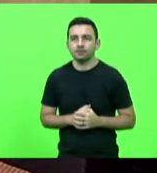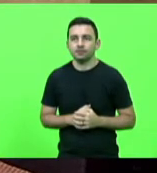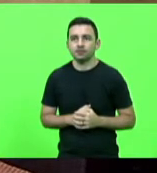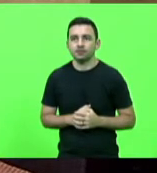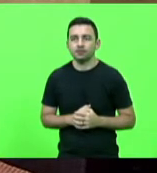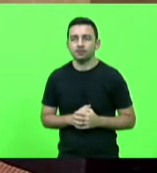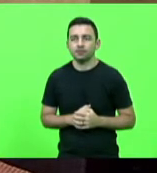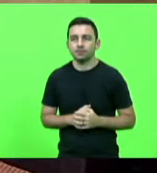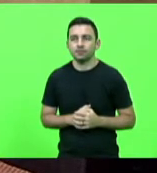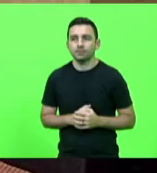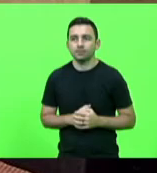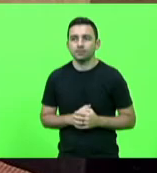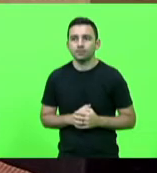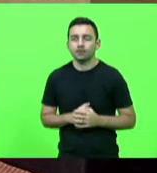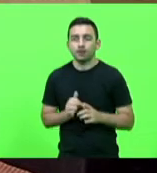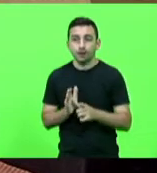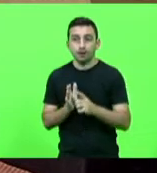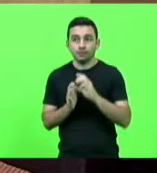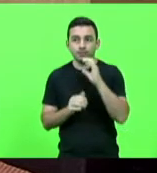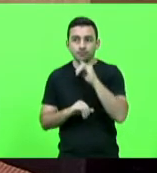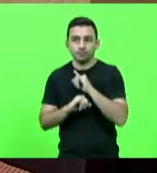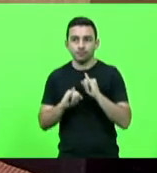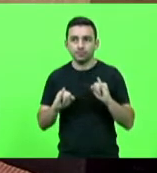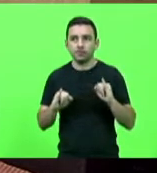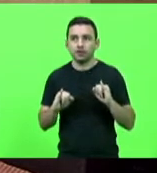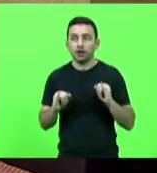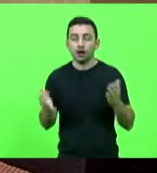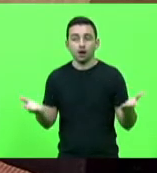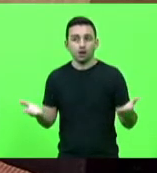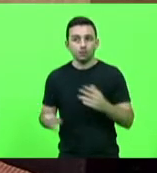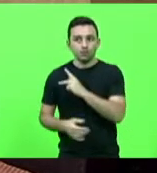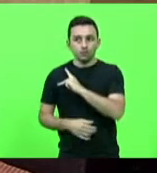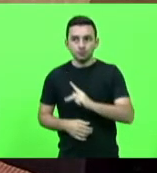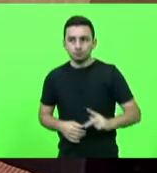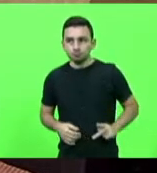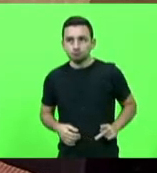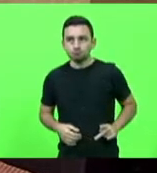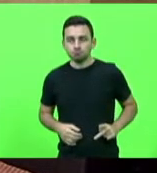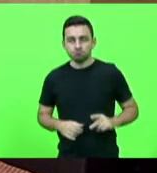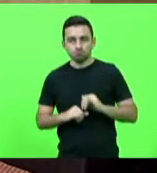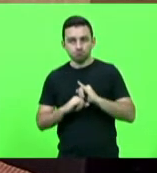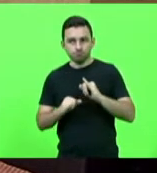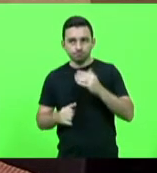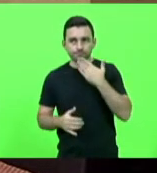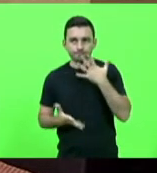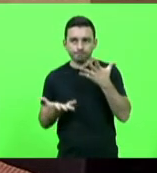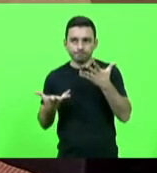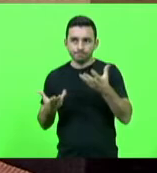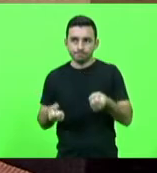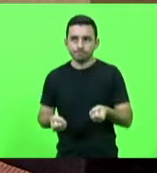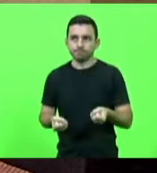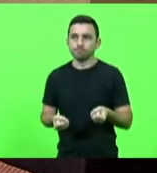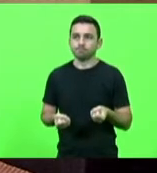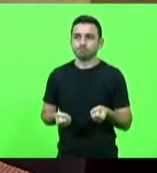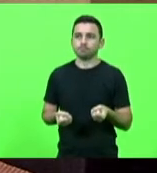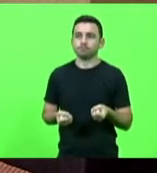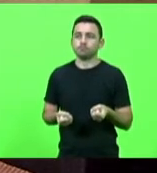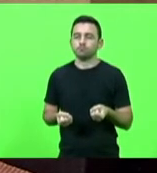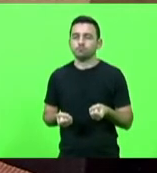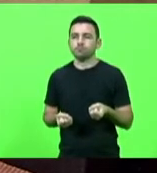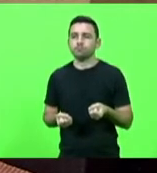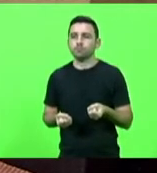Antes das breves comunicações, esta presidência comunica que difere os seguintes requerimentos.